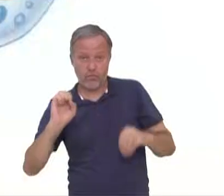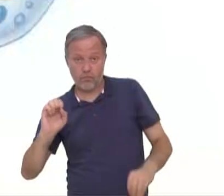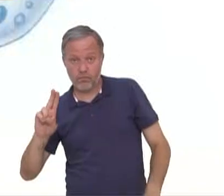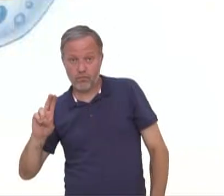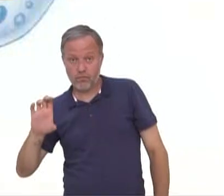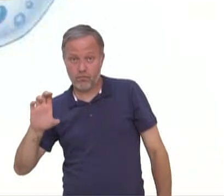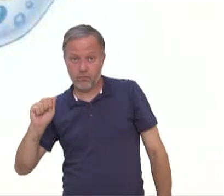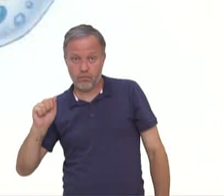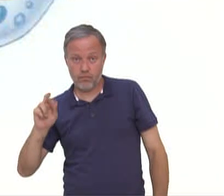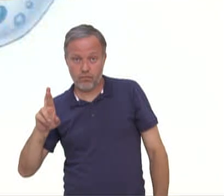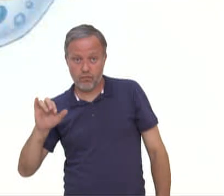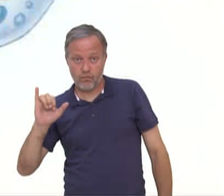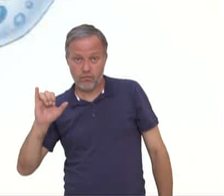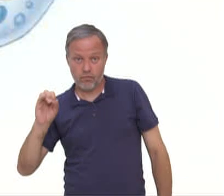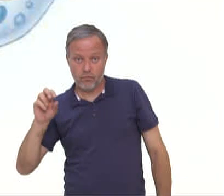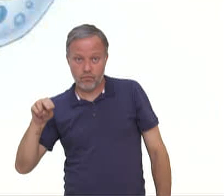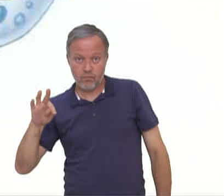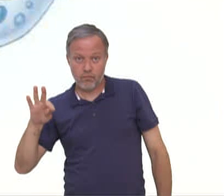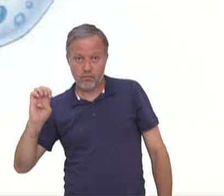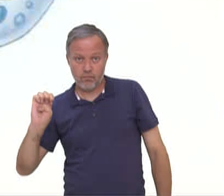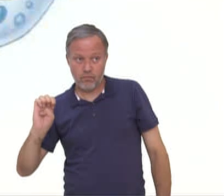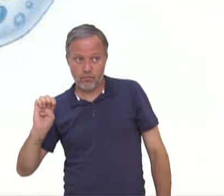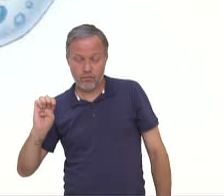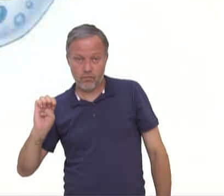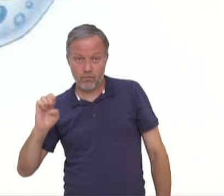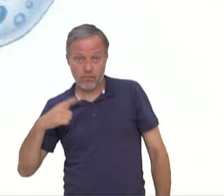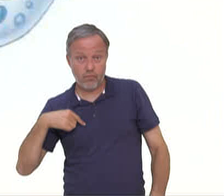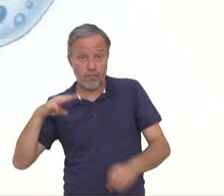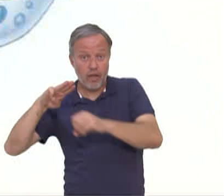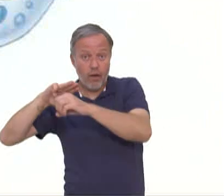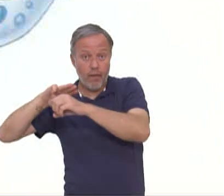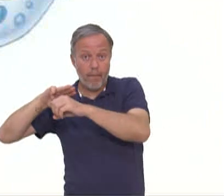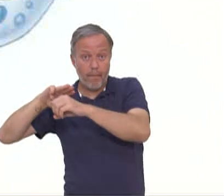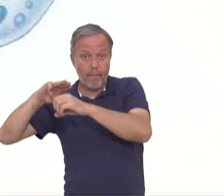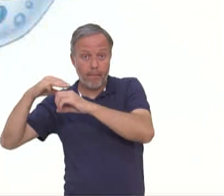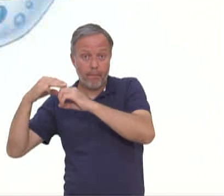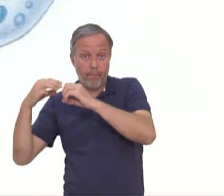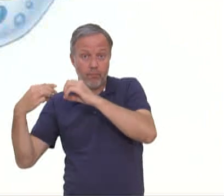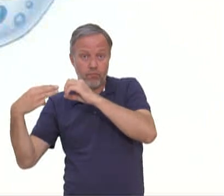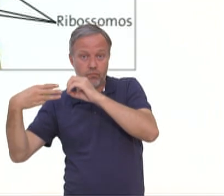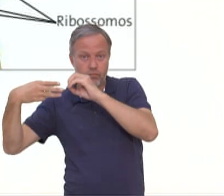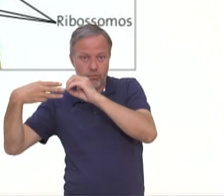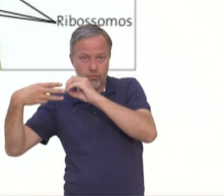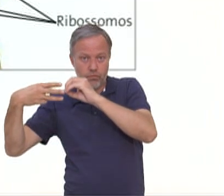Eucarionte, uma membrana verdadeira envolvendo o núcleo.